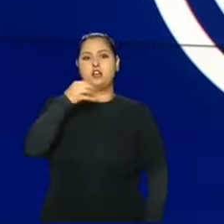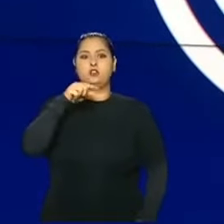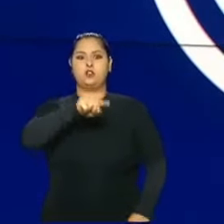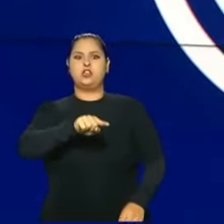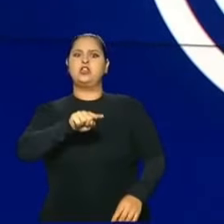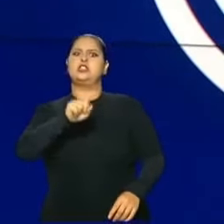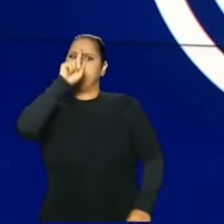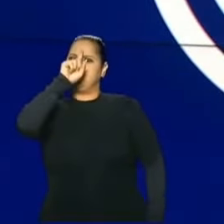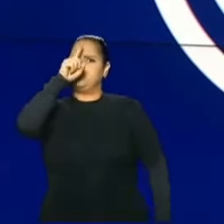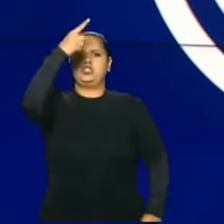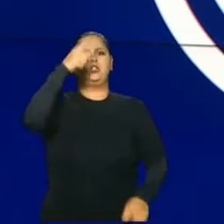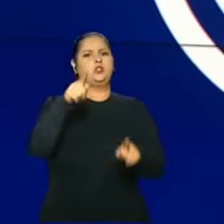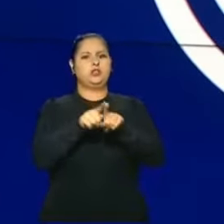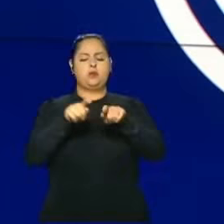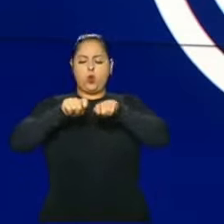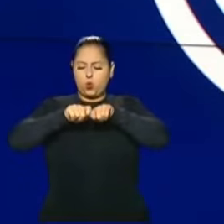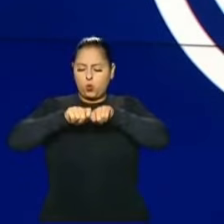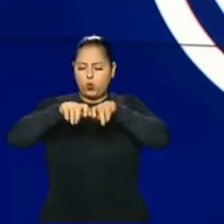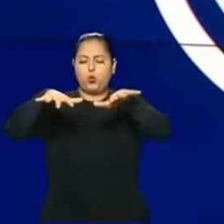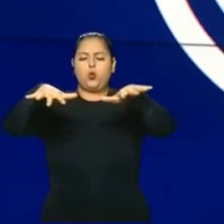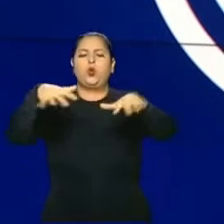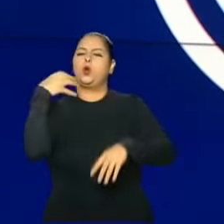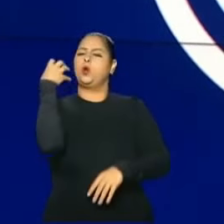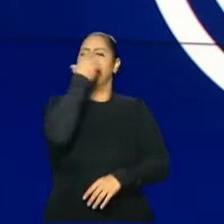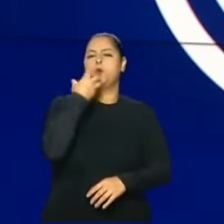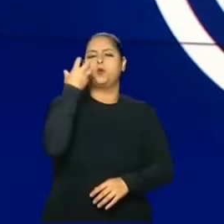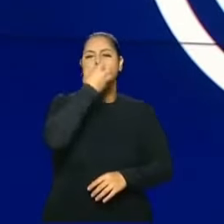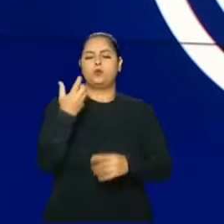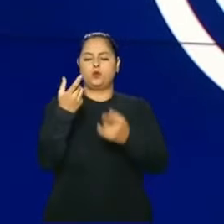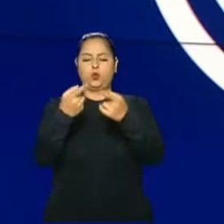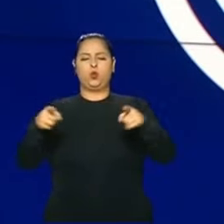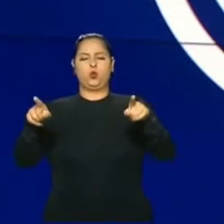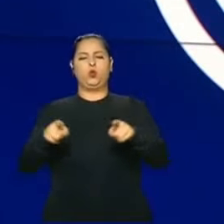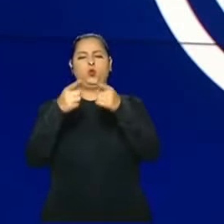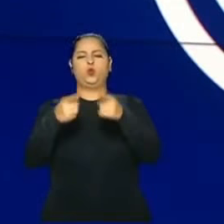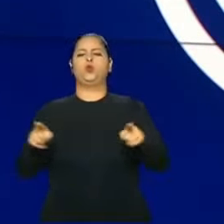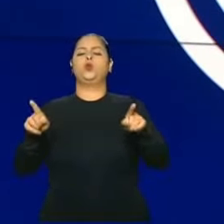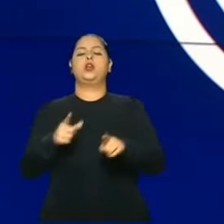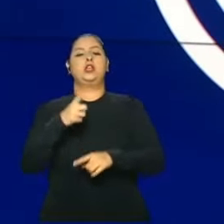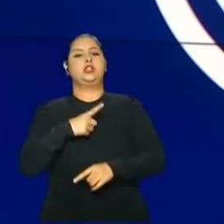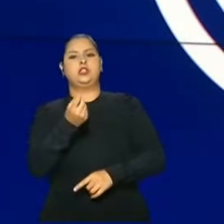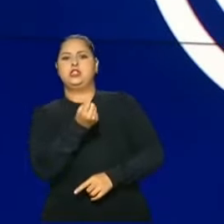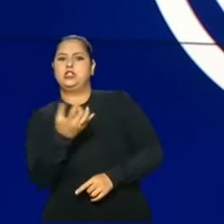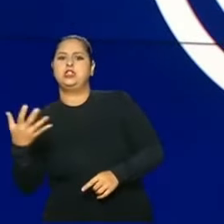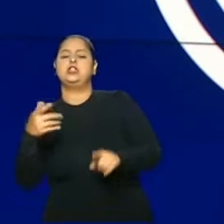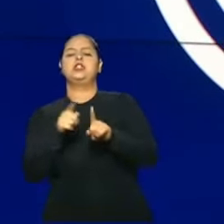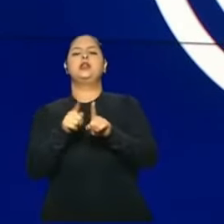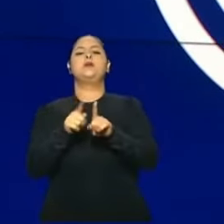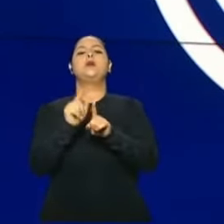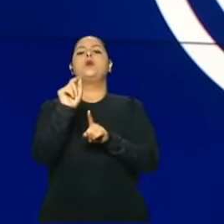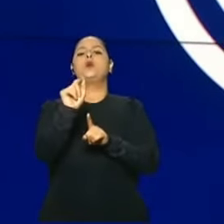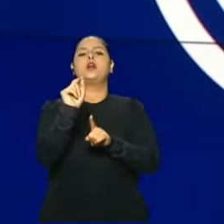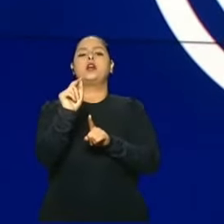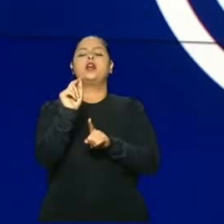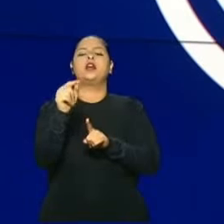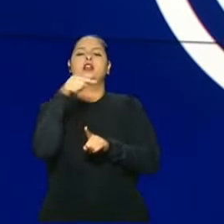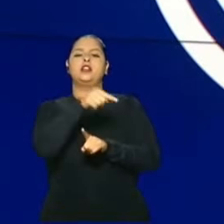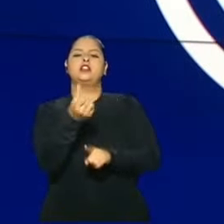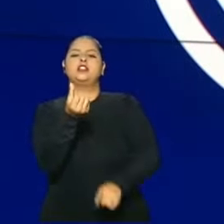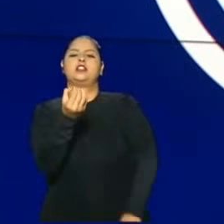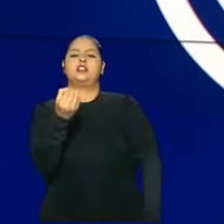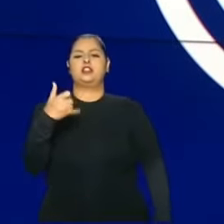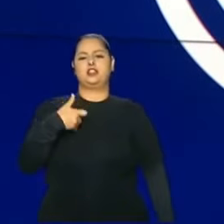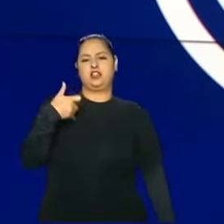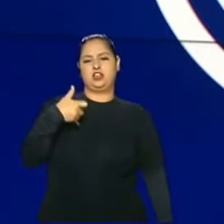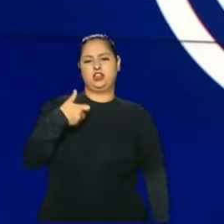pela popularização e difusão também da música de concerto como poucos, hein, Bia? E para celebrar os seus 60 anos de vida, vamos agora